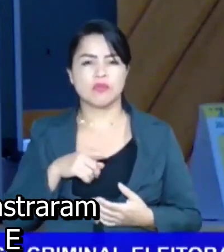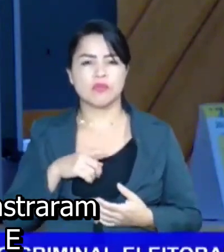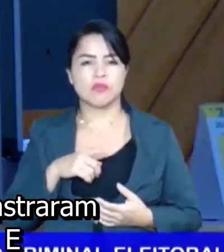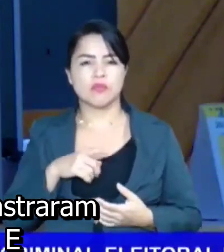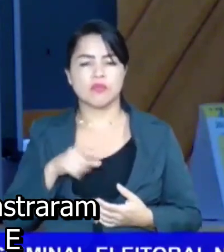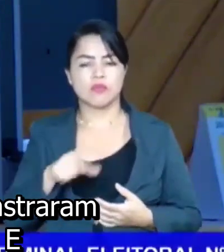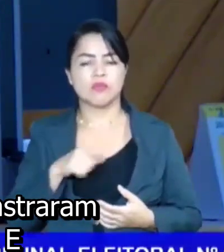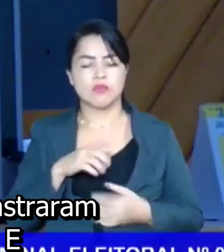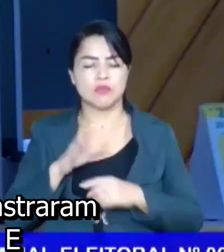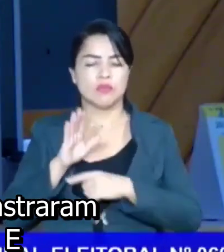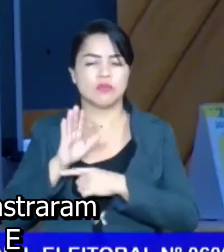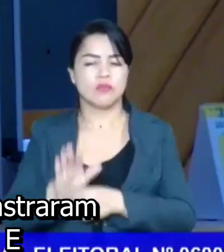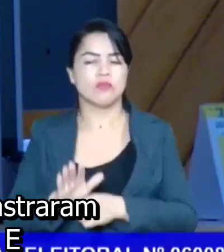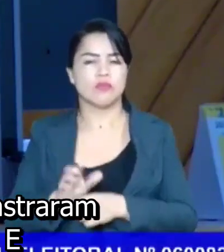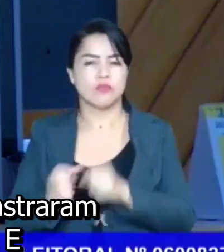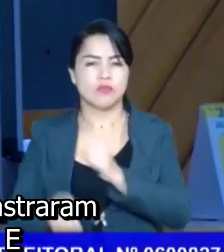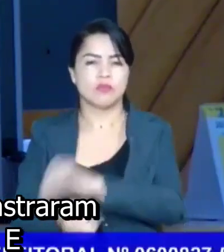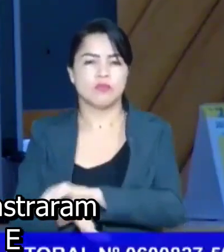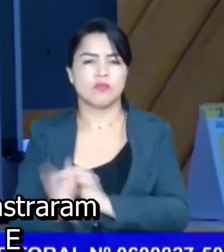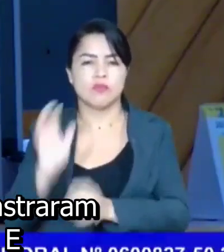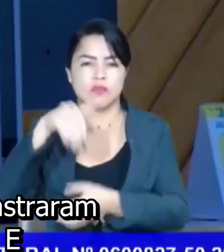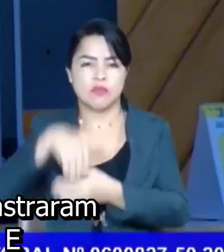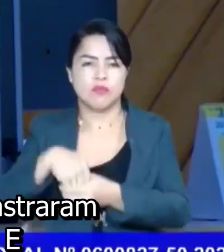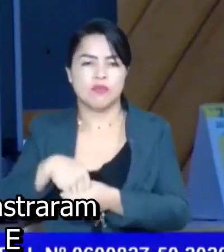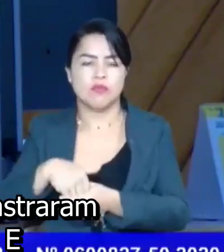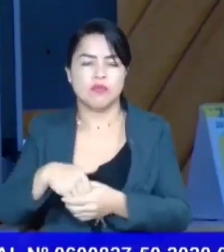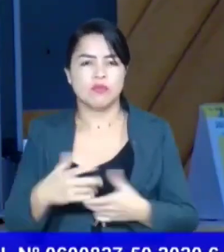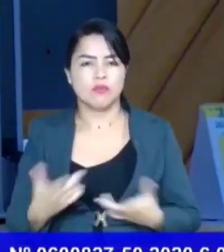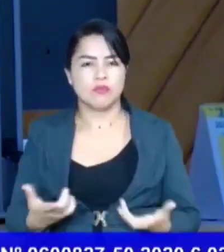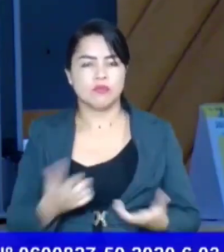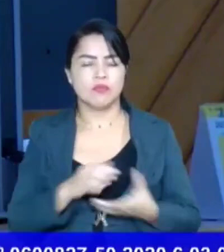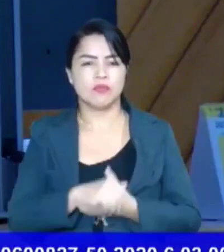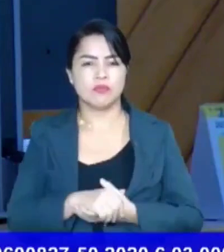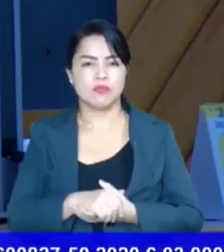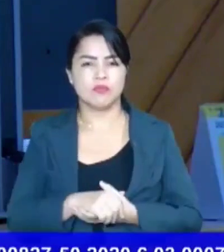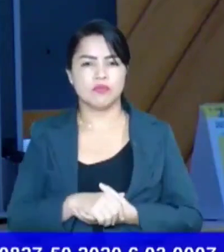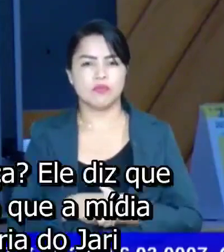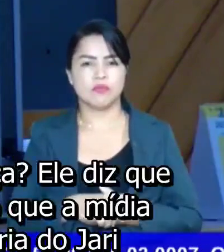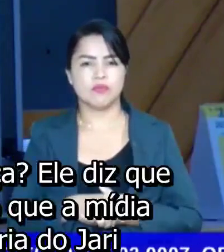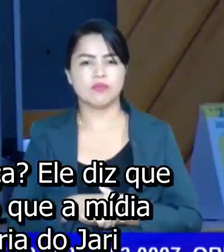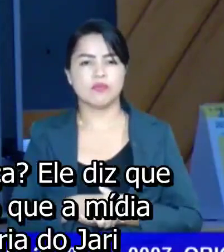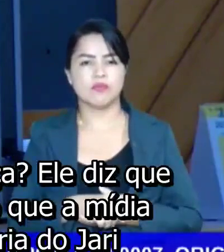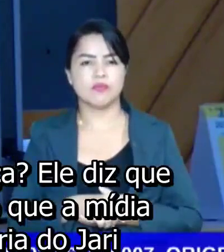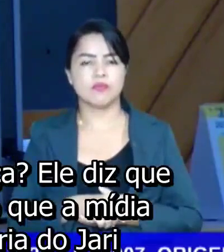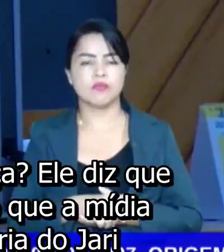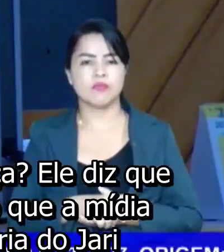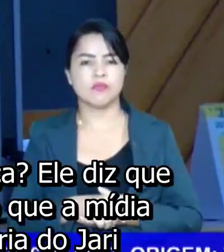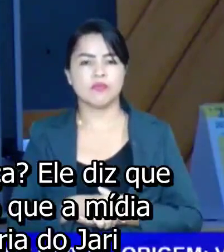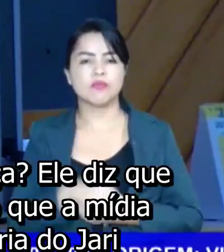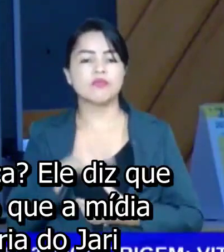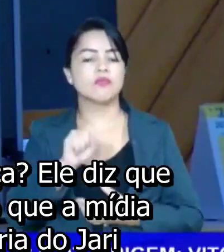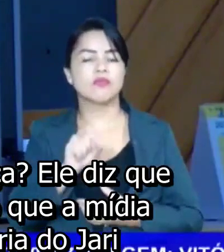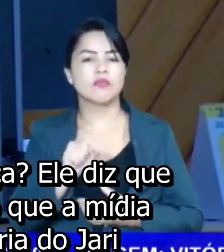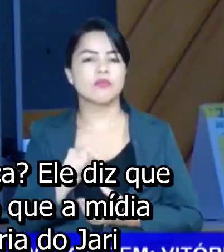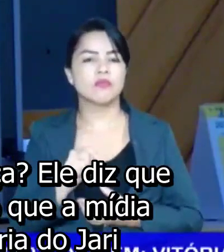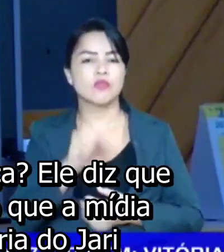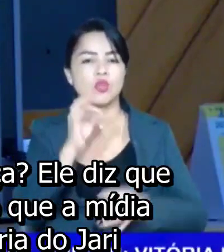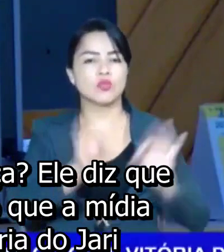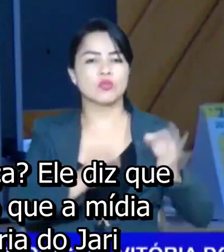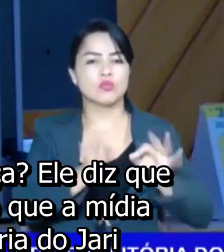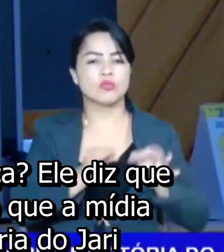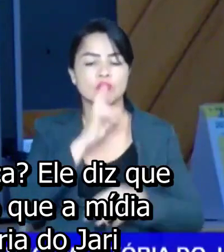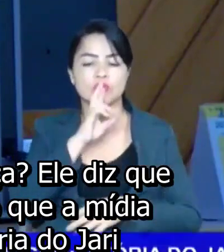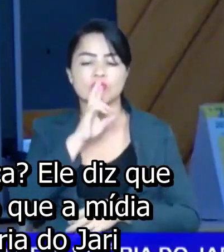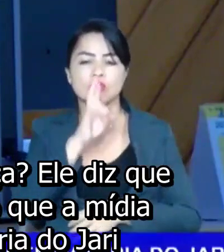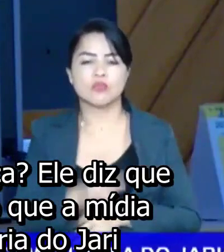de agir eleitoral. E, em síntese, o que o juiz deixou registrado